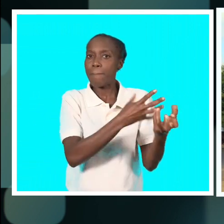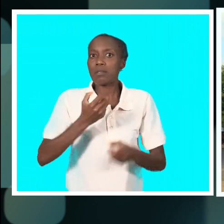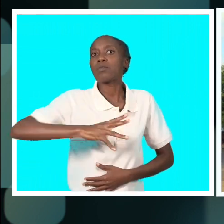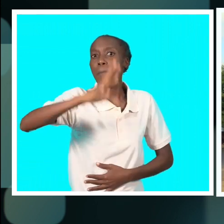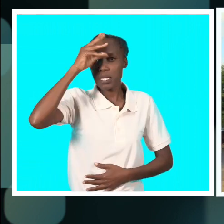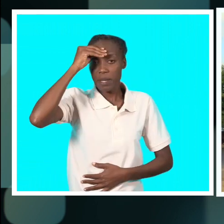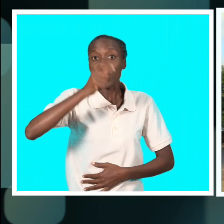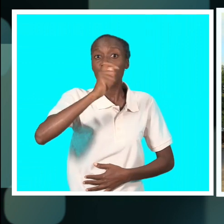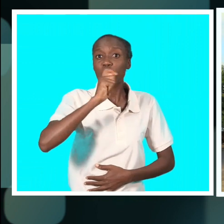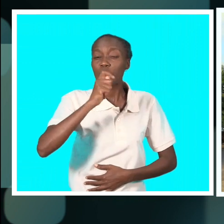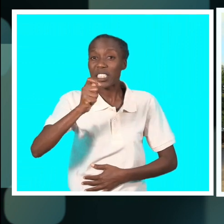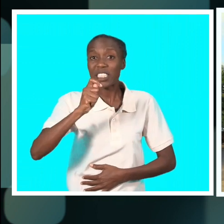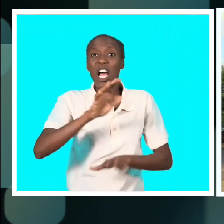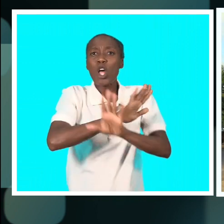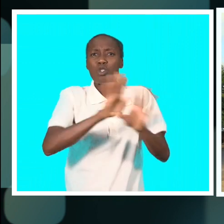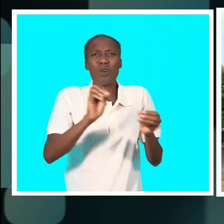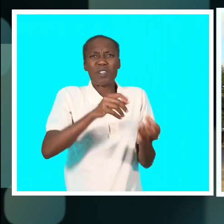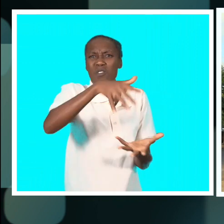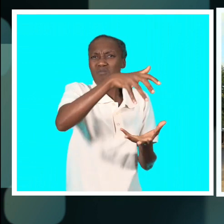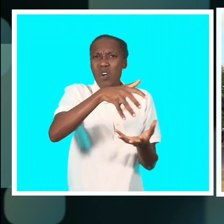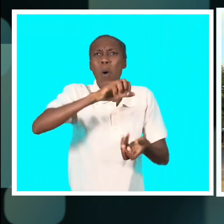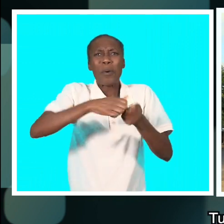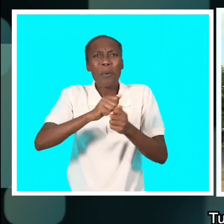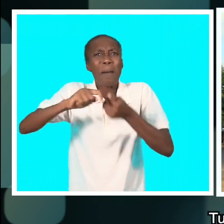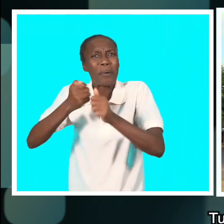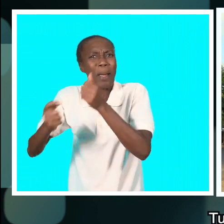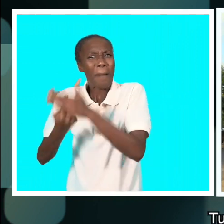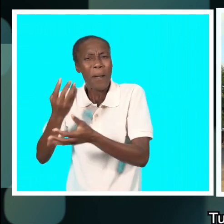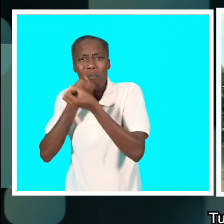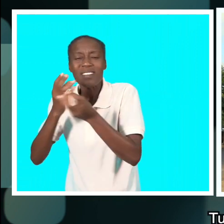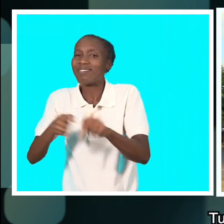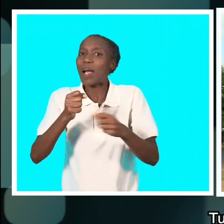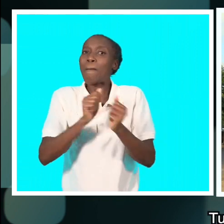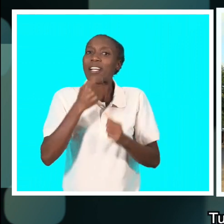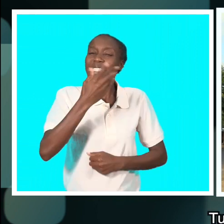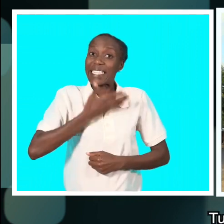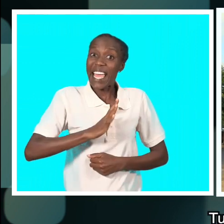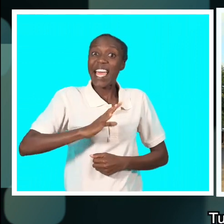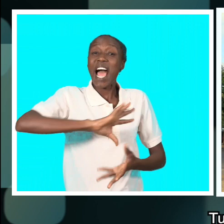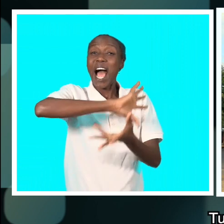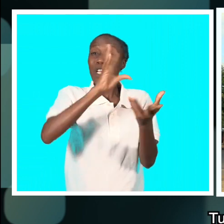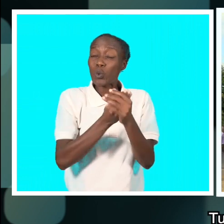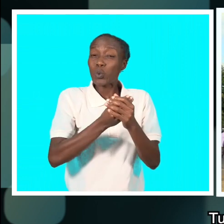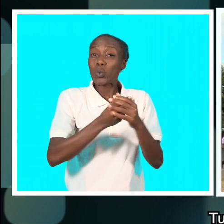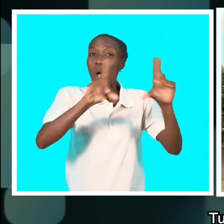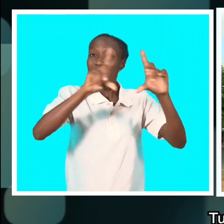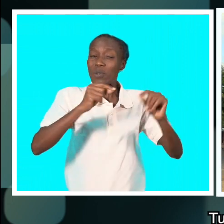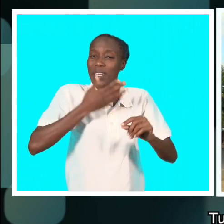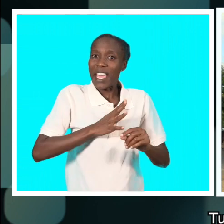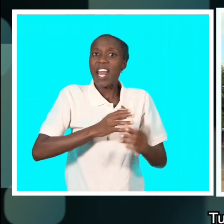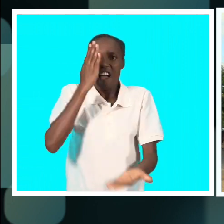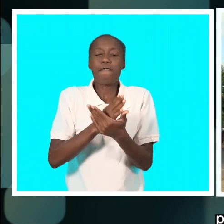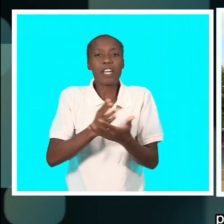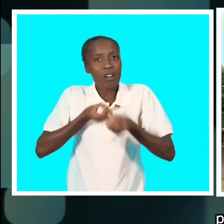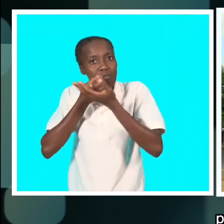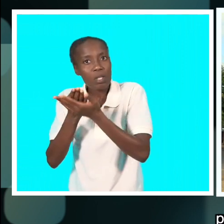tem que trazer não sei o quê. E é complicado quando é assim. Quer dizer, tudo é feito no sentido de te travar, te